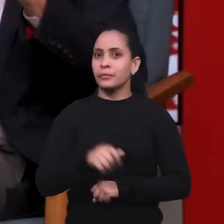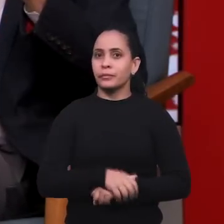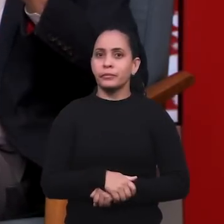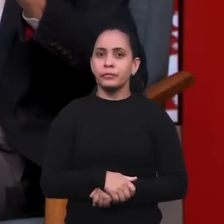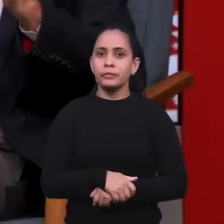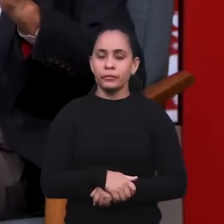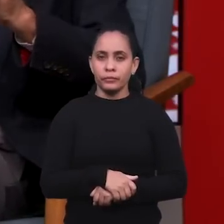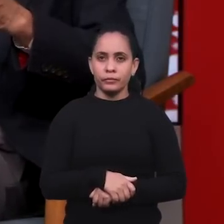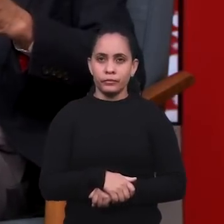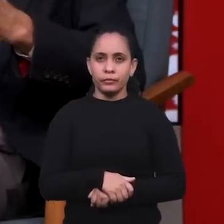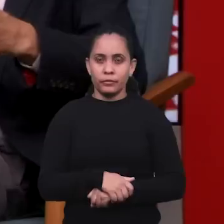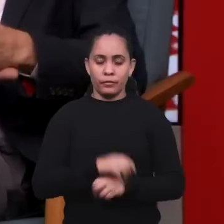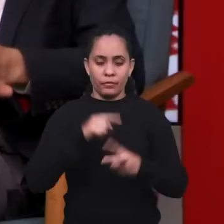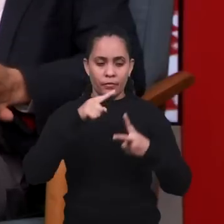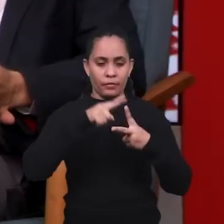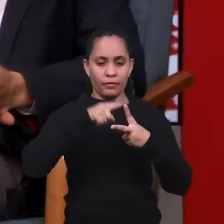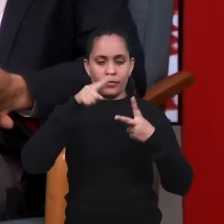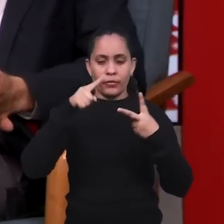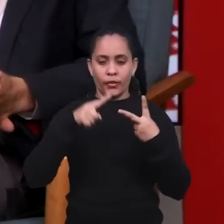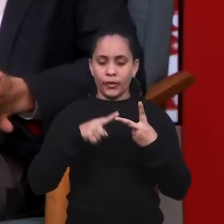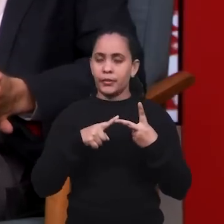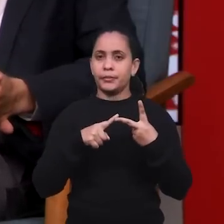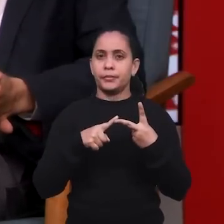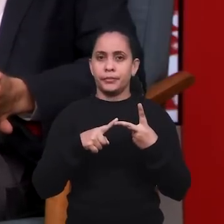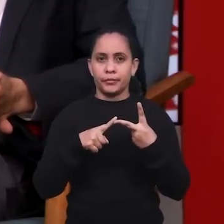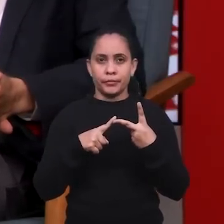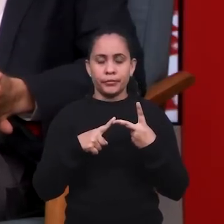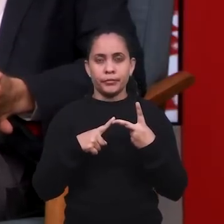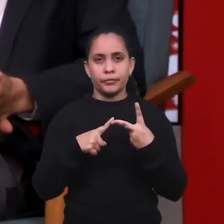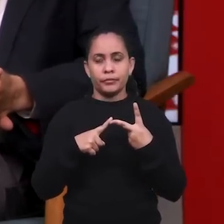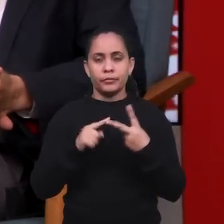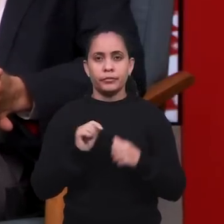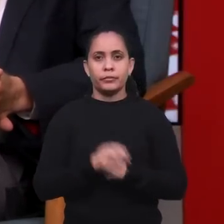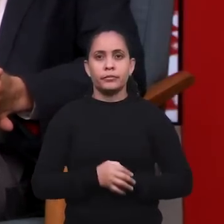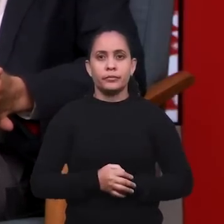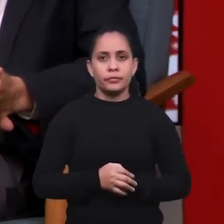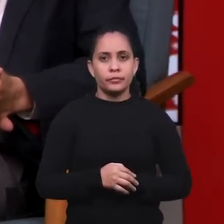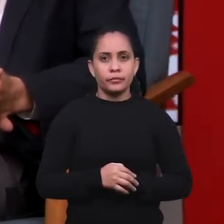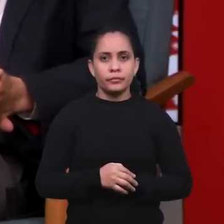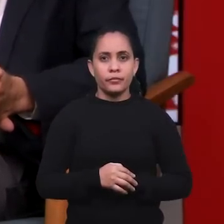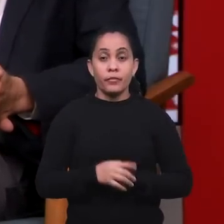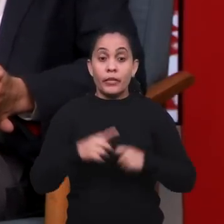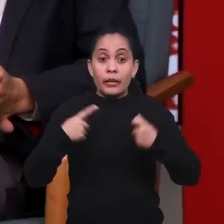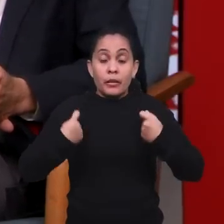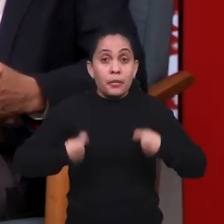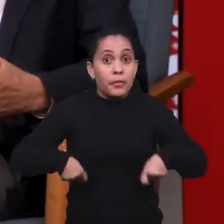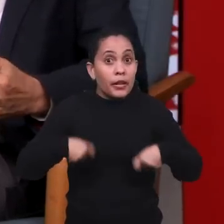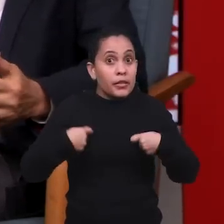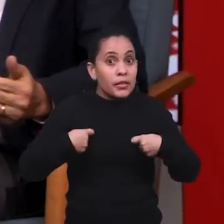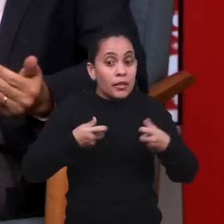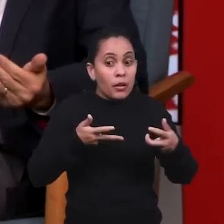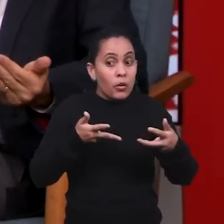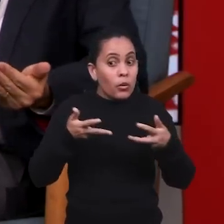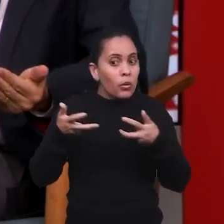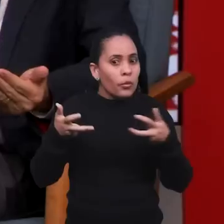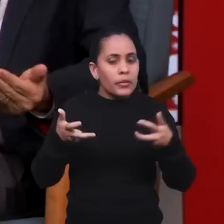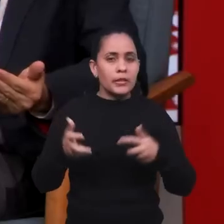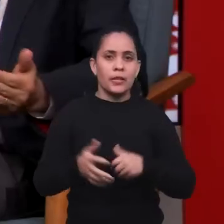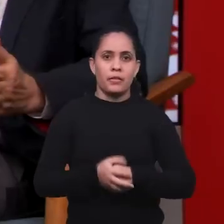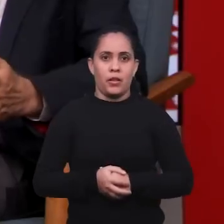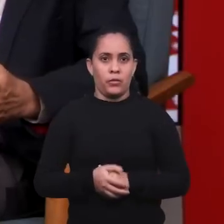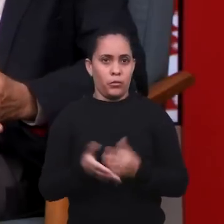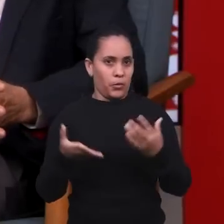tem duas situações importantes para o homem e que precisa ser observado e ser